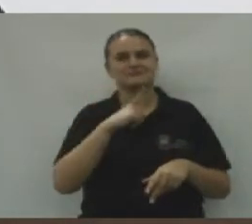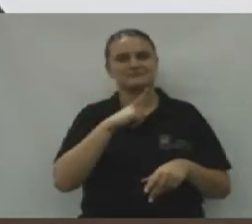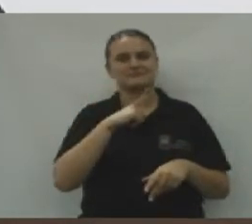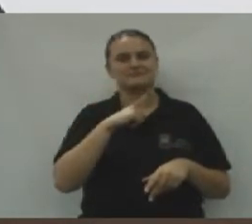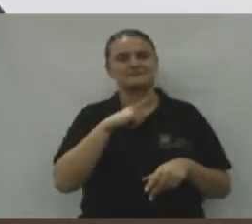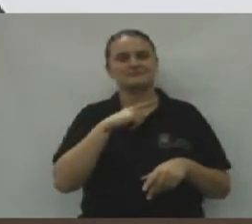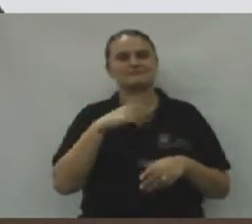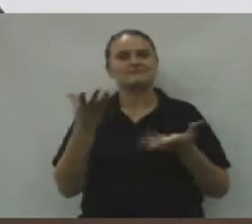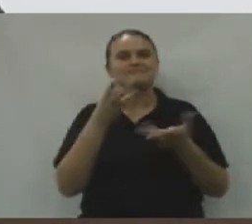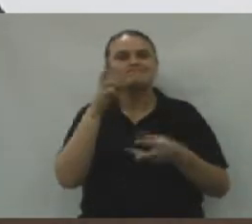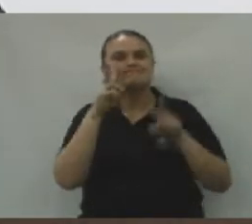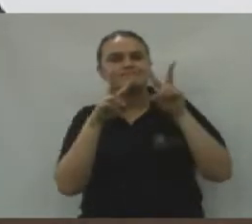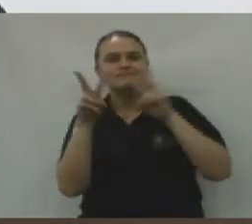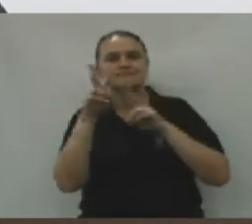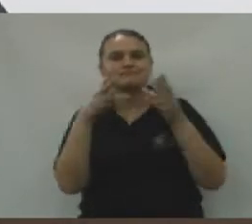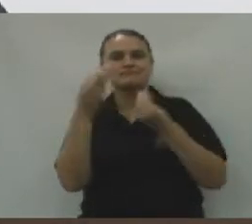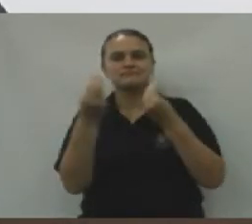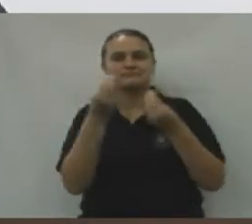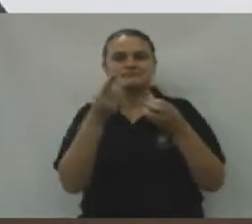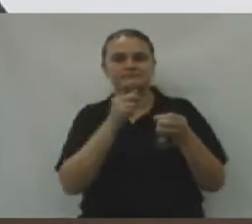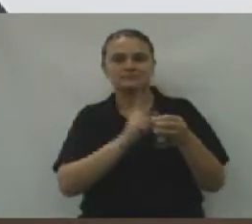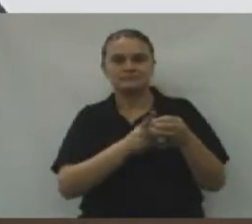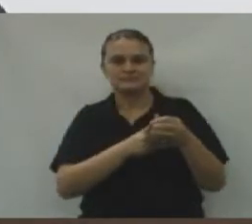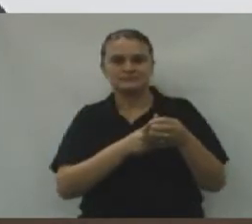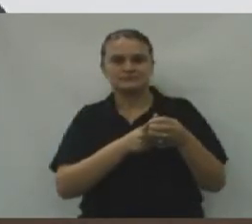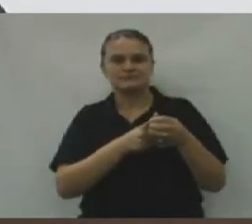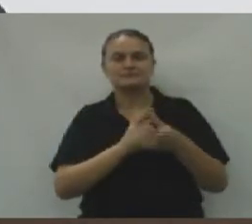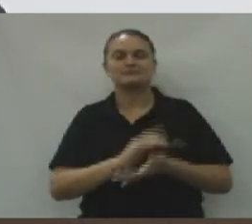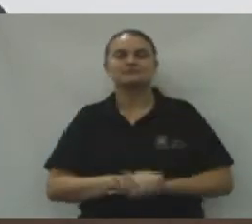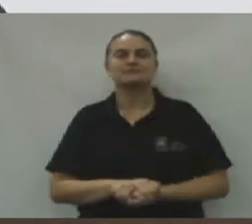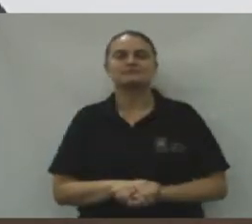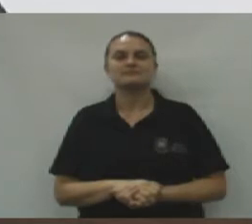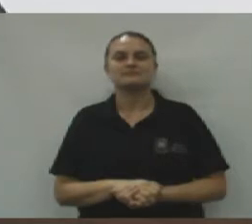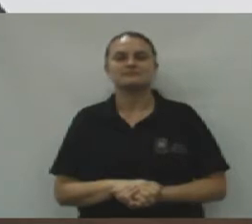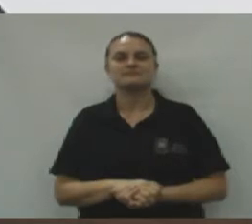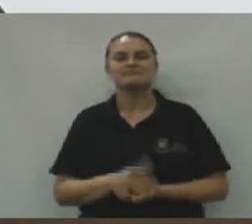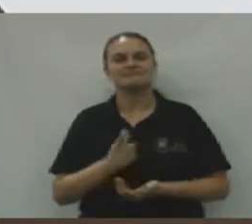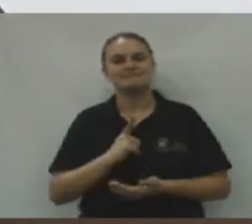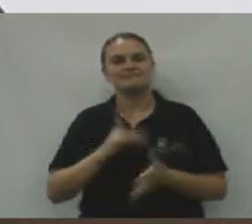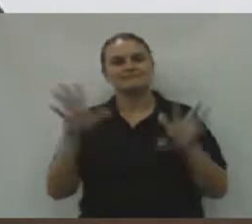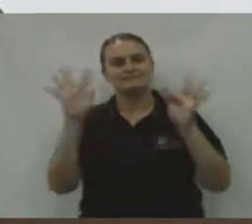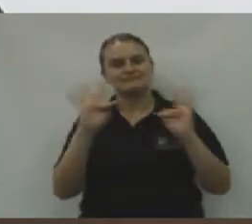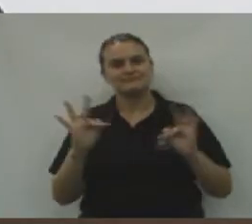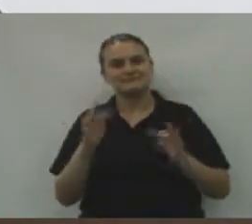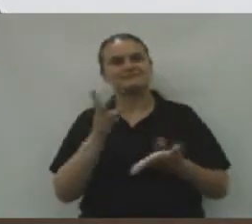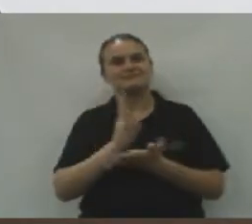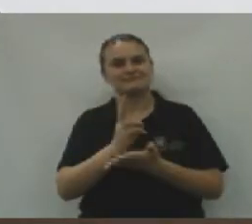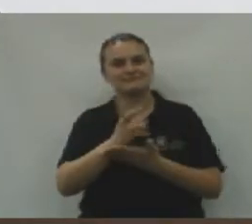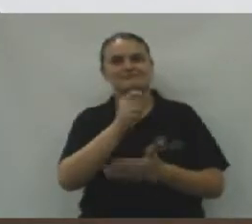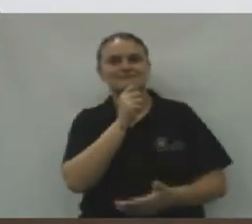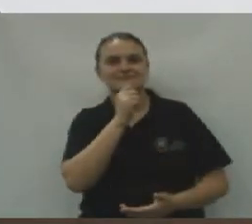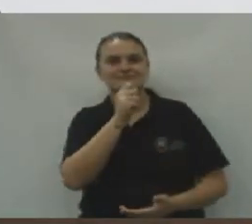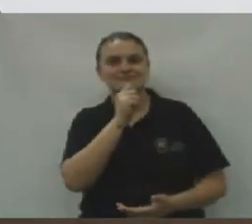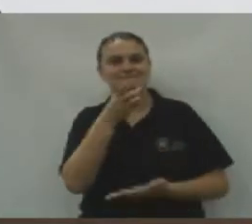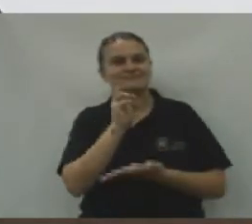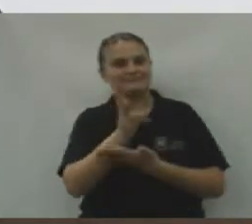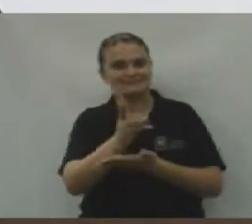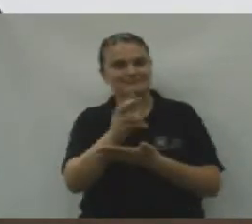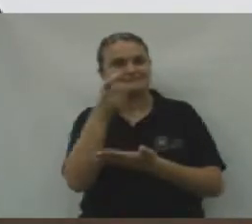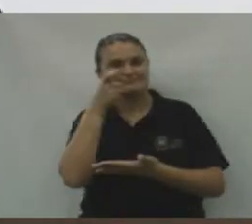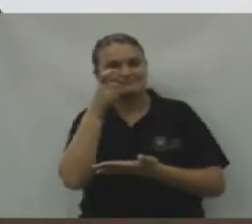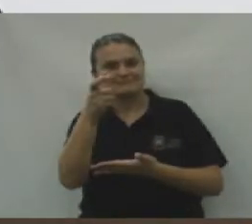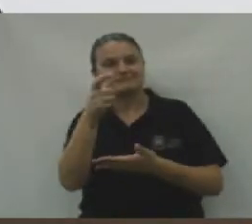ver como que está a atuação desses vereadores. Fico feliz que sempre tem a imprensa aqui também e